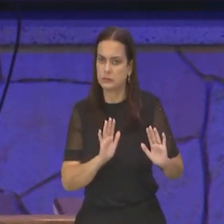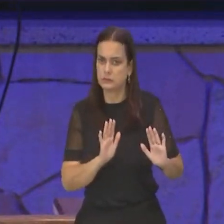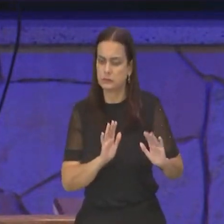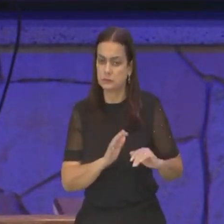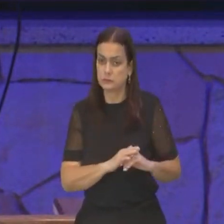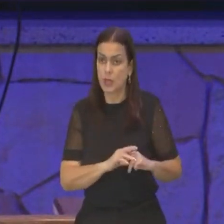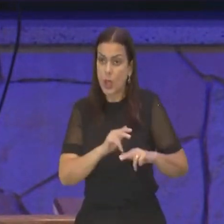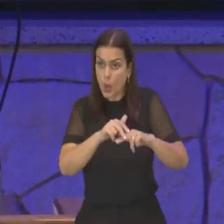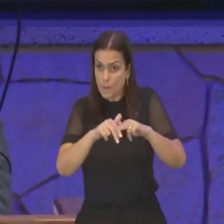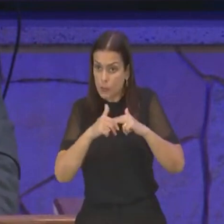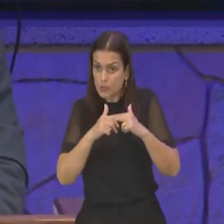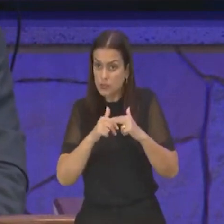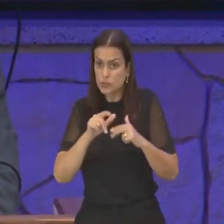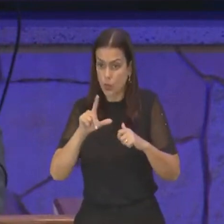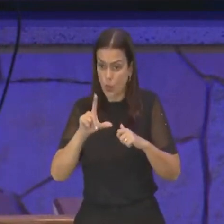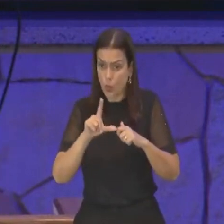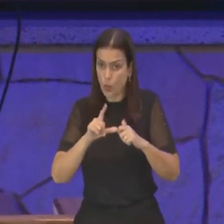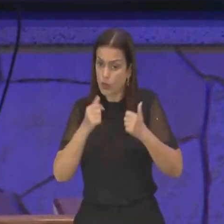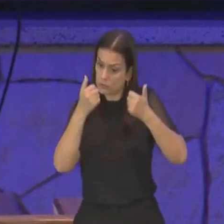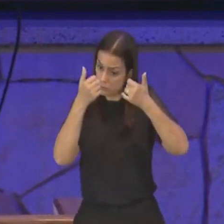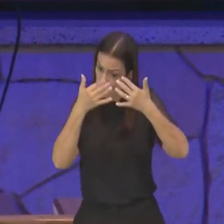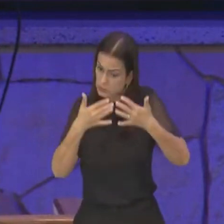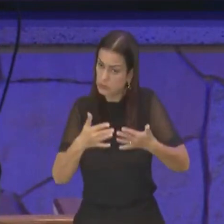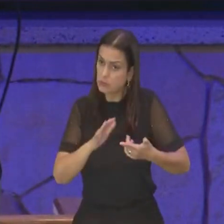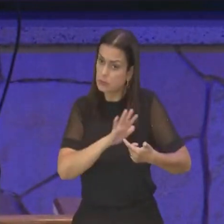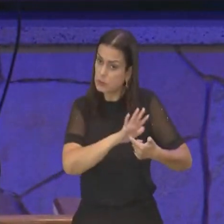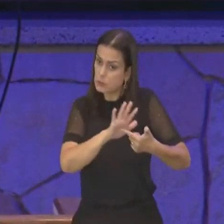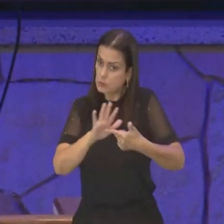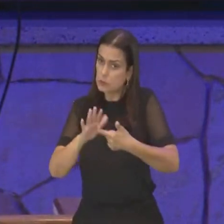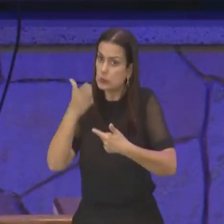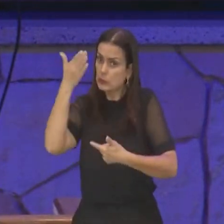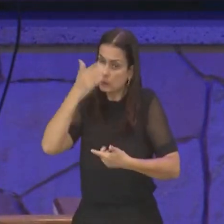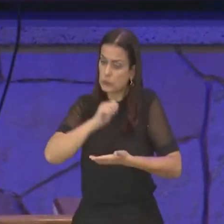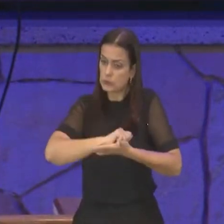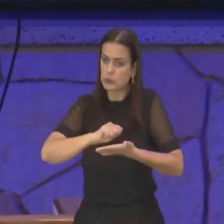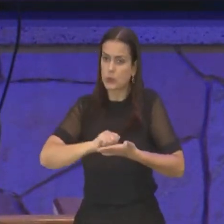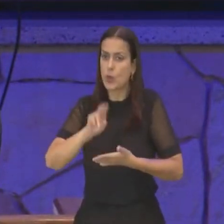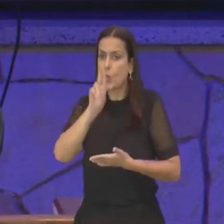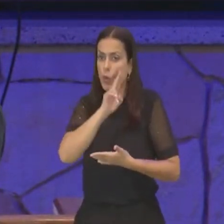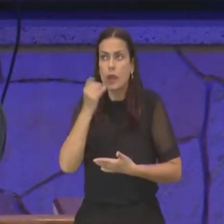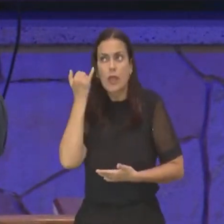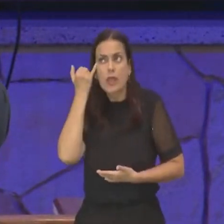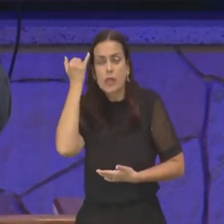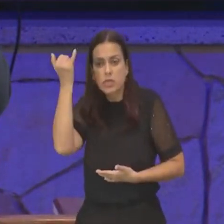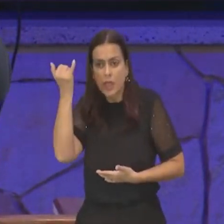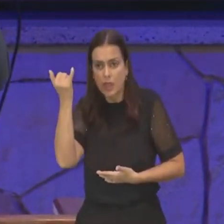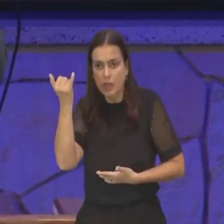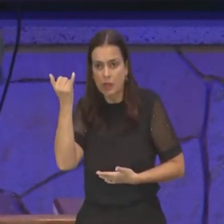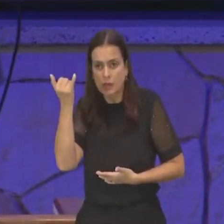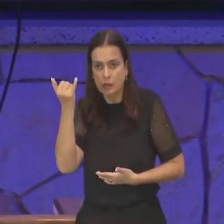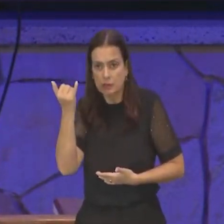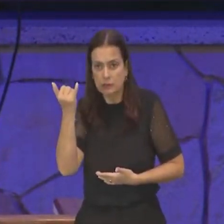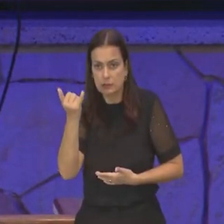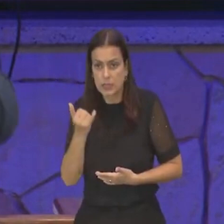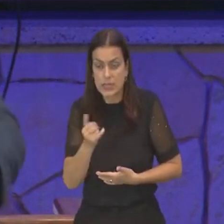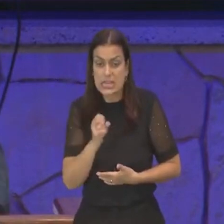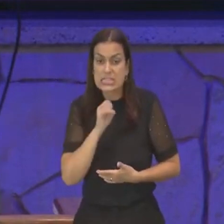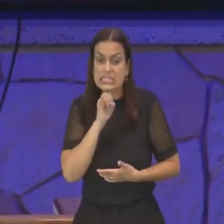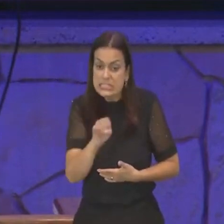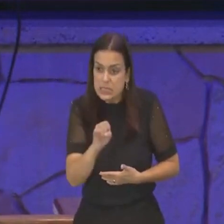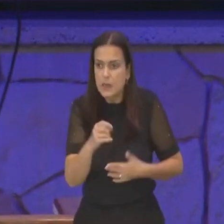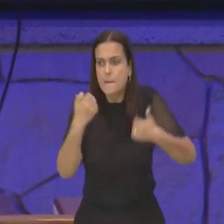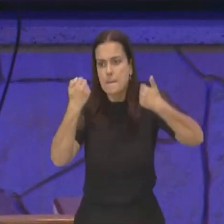E é por isso que Lucas faz questão de registrar. Ele usa essa ideia do verbo, vendiam à